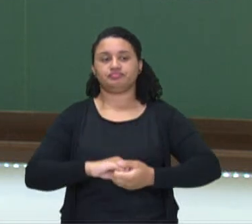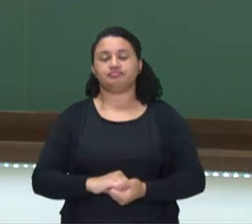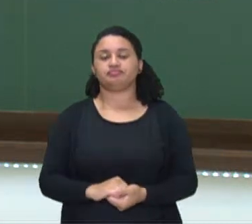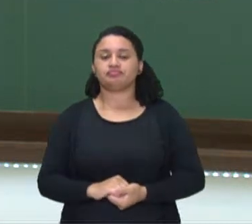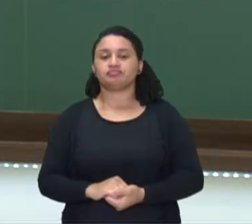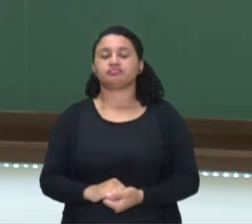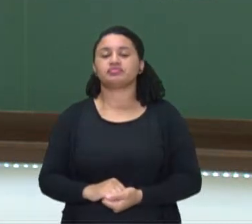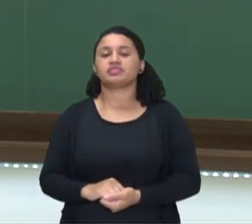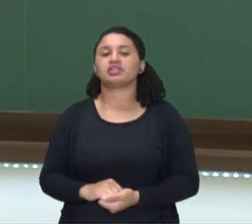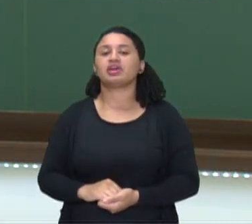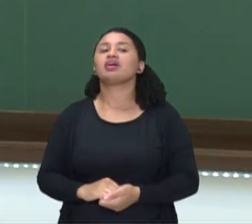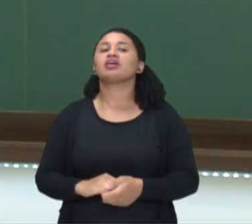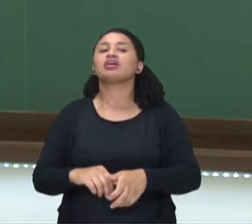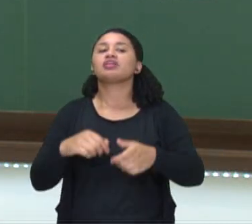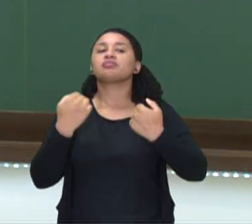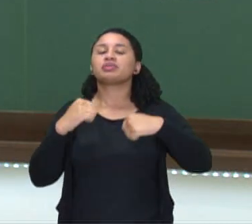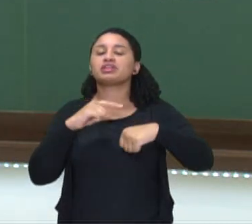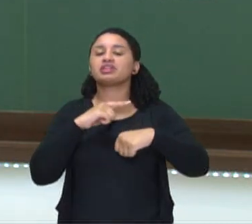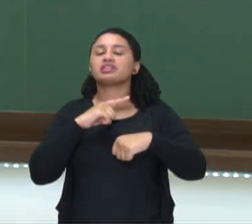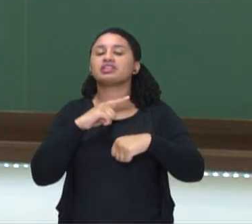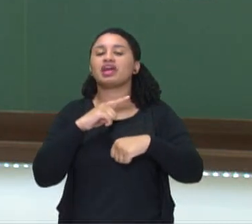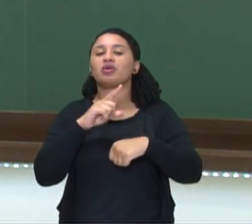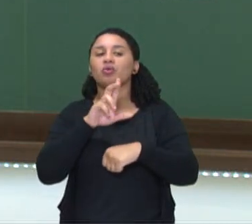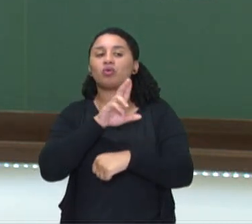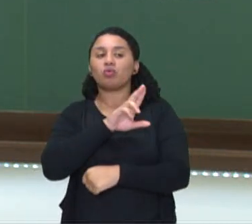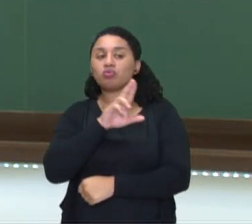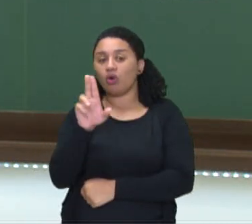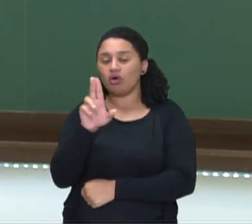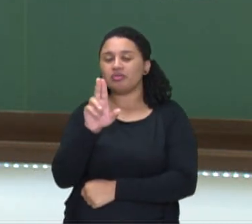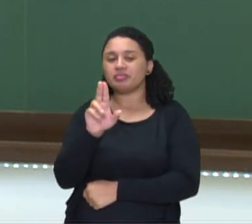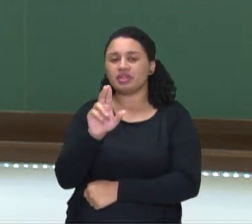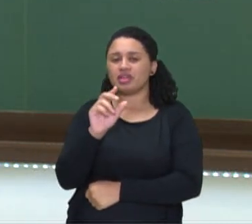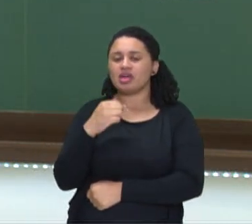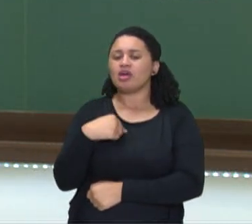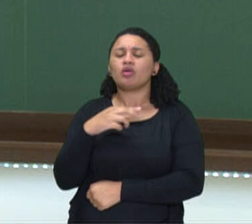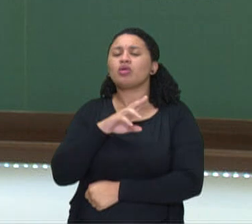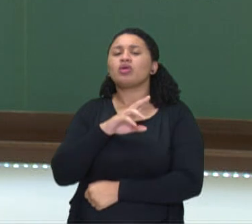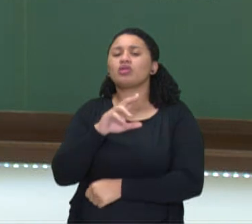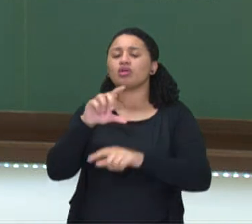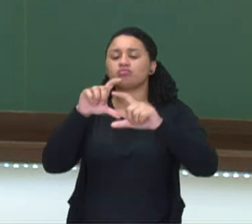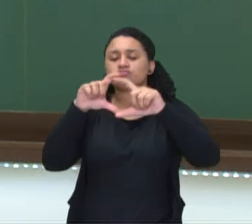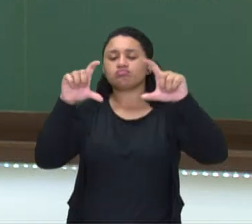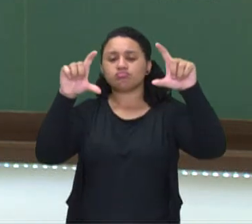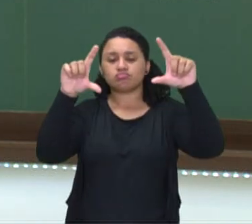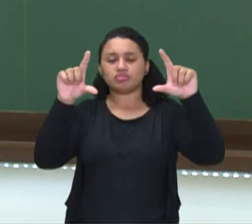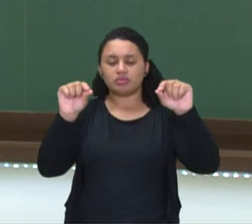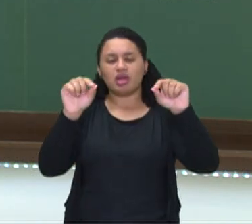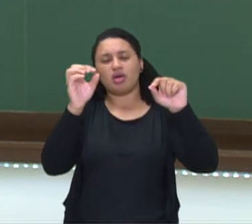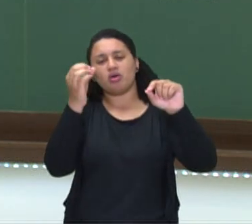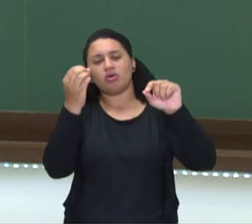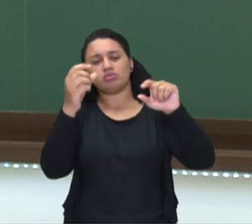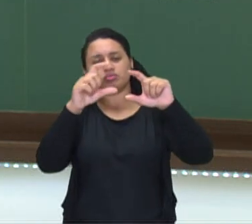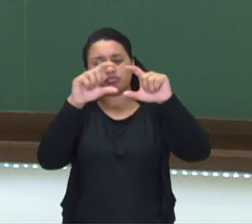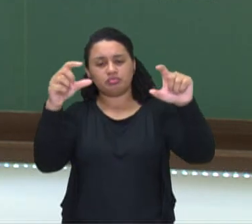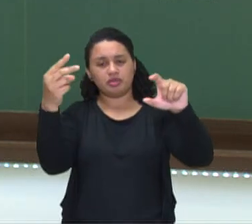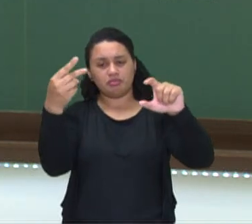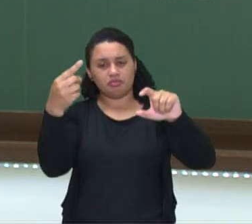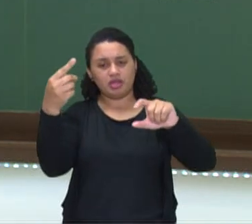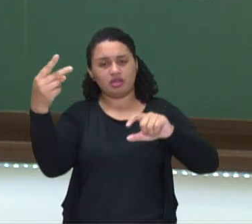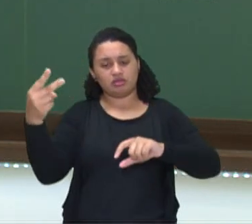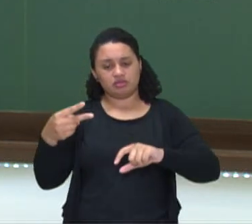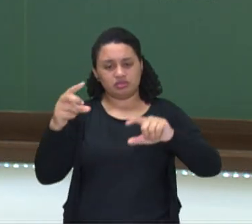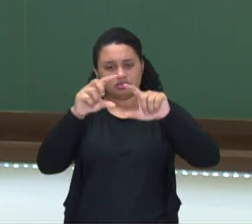Nós temos aqui uma nomenclatura para esse início da notícia. O primeiro parágrafo, ou às vezes o segundo, os parágrafos